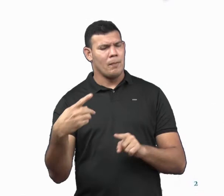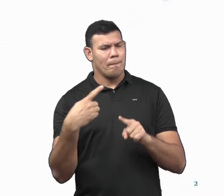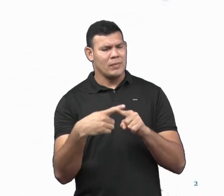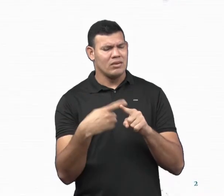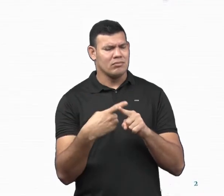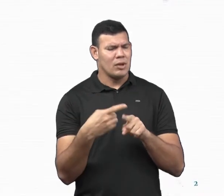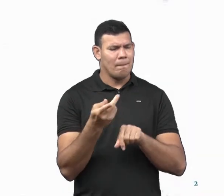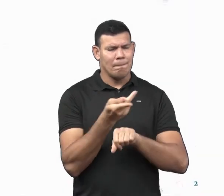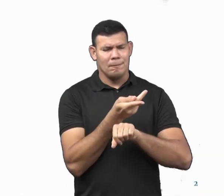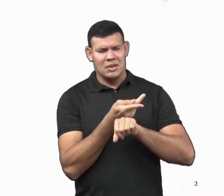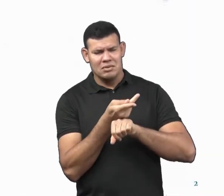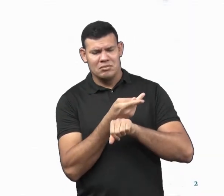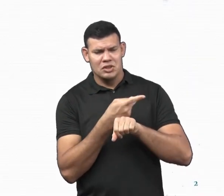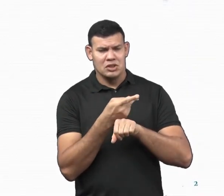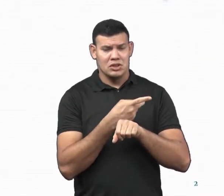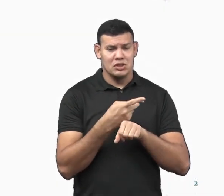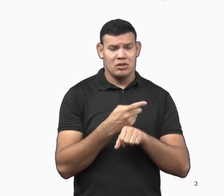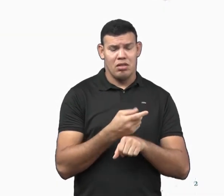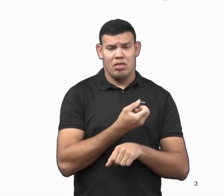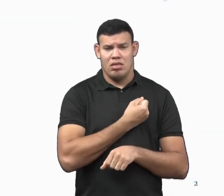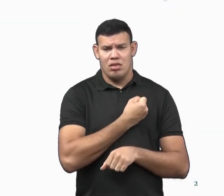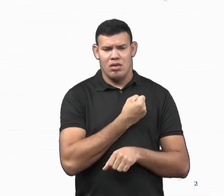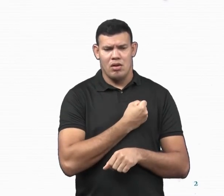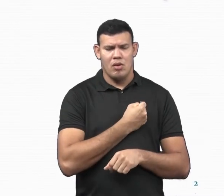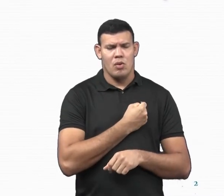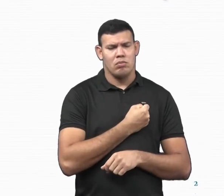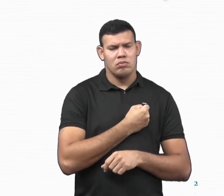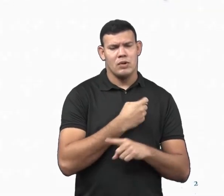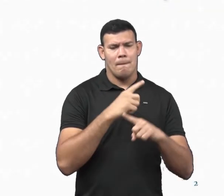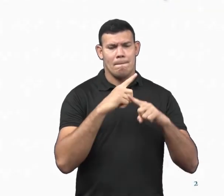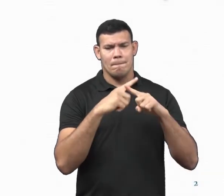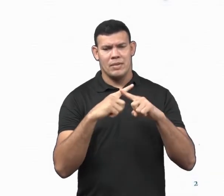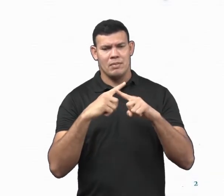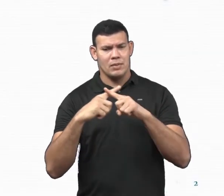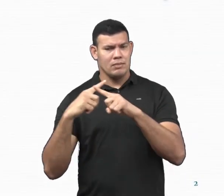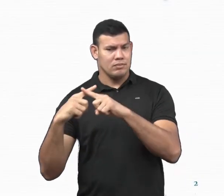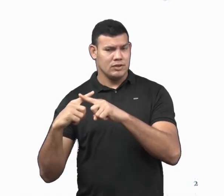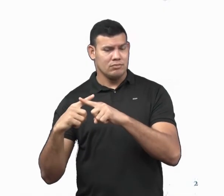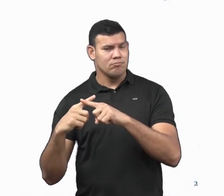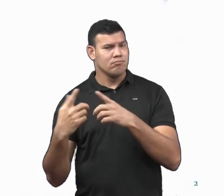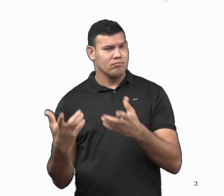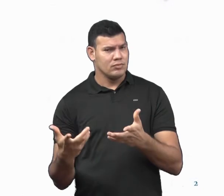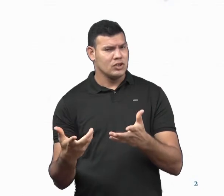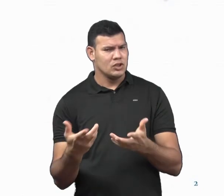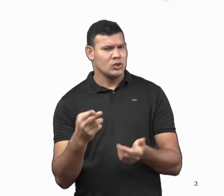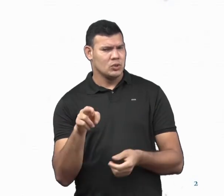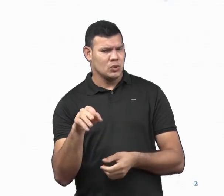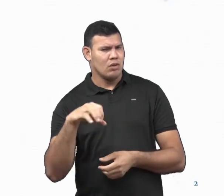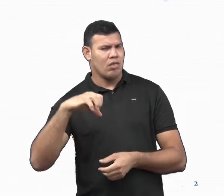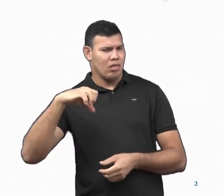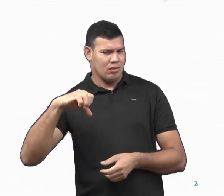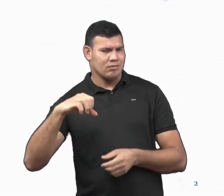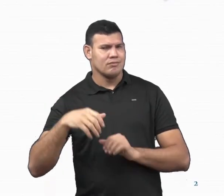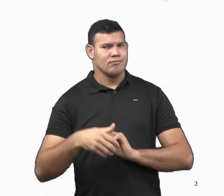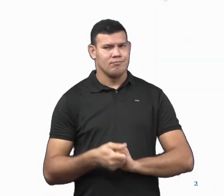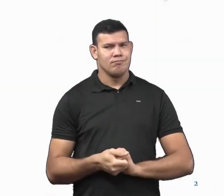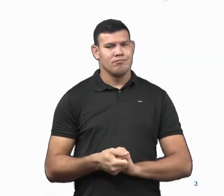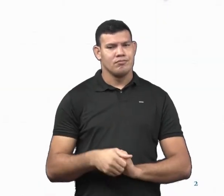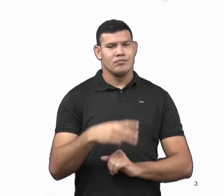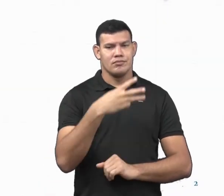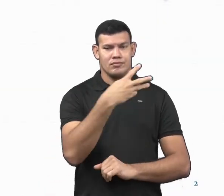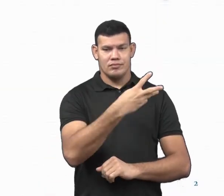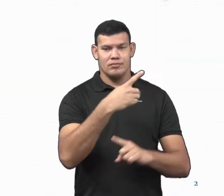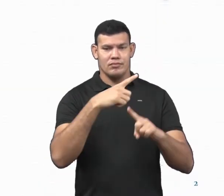procurar um número que multiplicado por ele mesmo 2 vezes deu o 9. E o 3 é esse número. 3